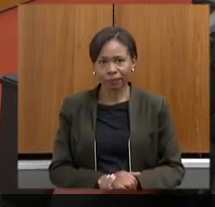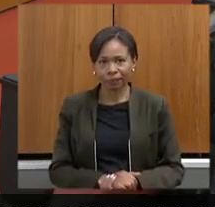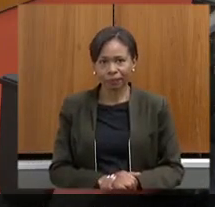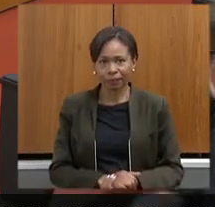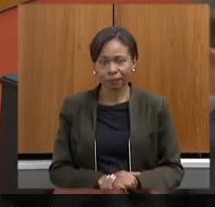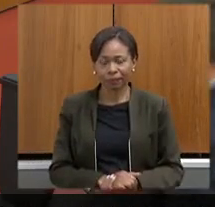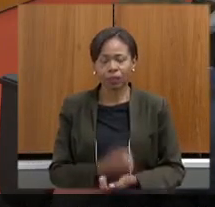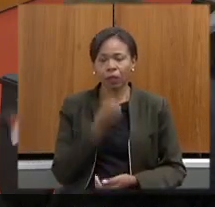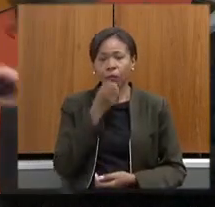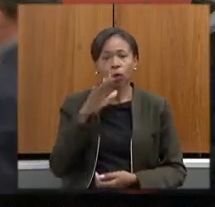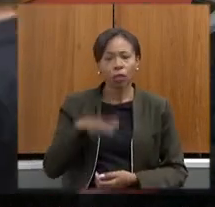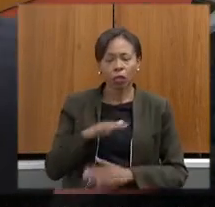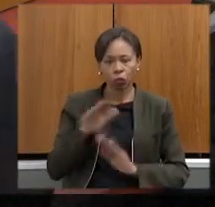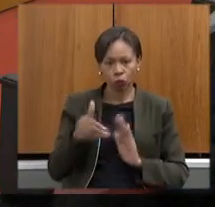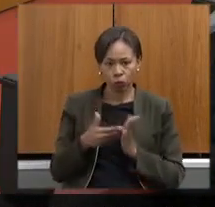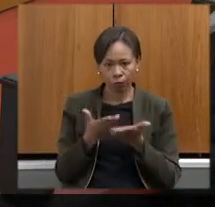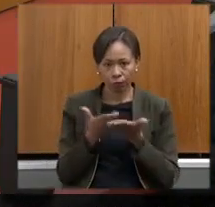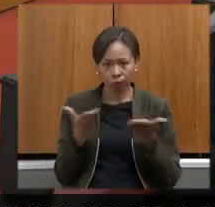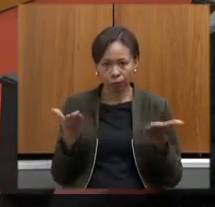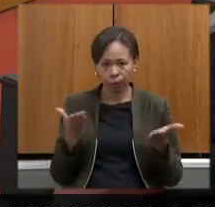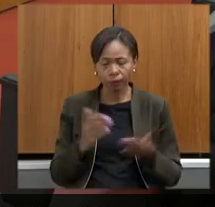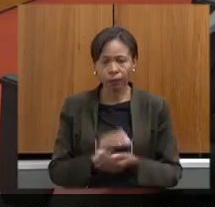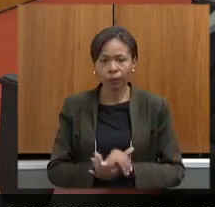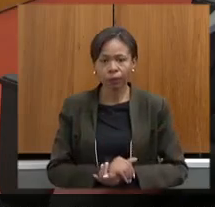Boa tarde a todos